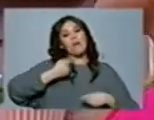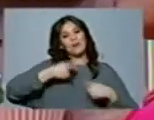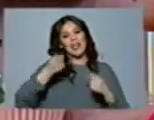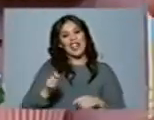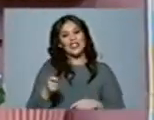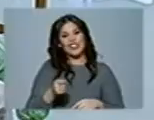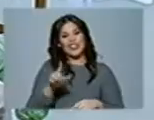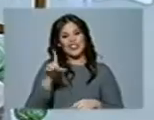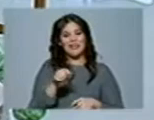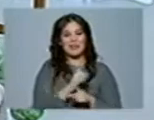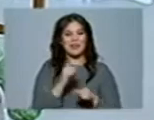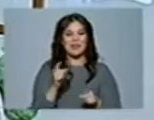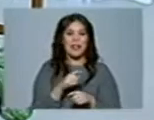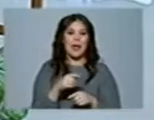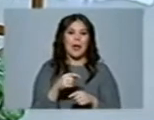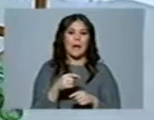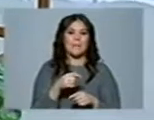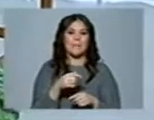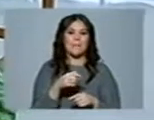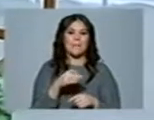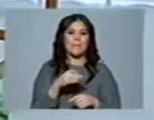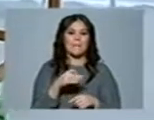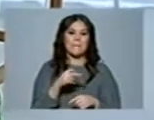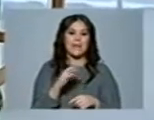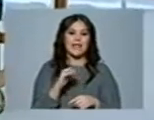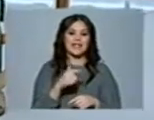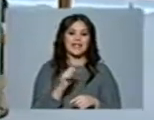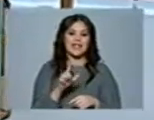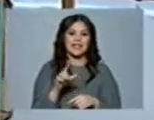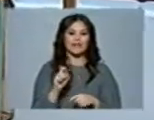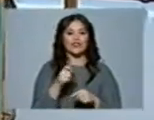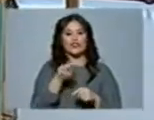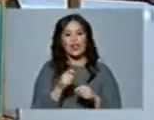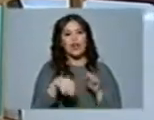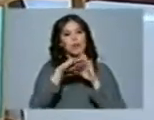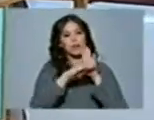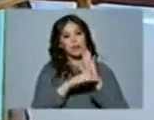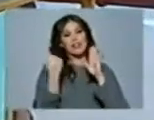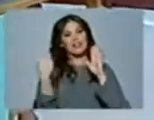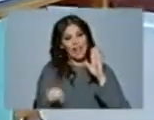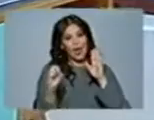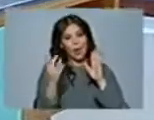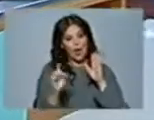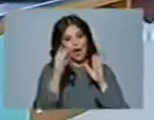E claro, o pastel de Chaves também está ali representado. Sim, temos lista de ingredientes? É isso? Temos?